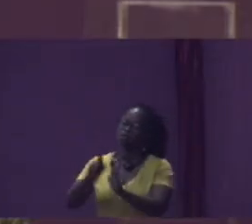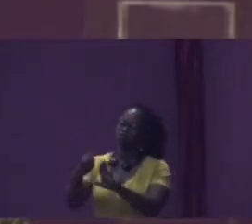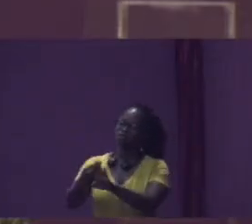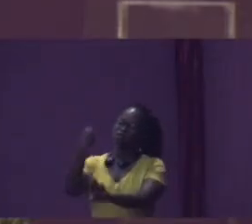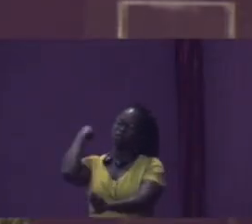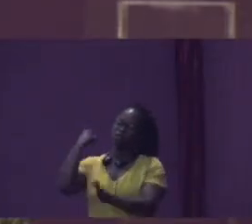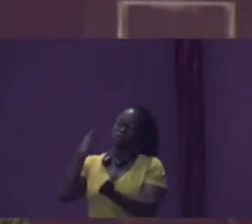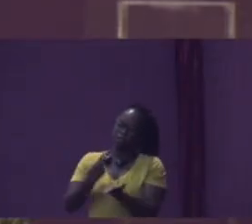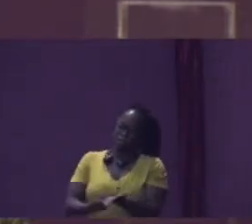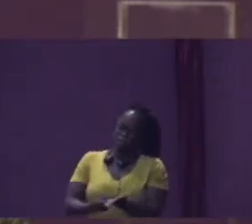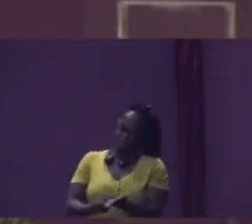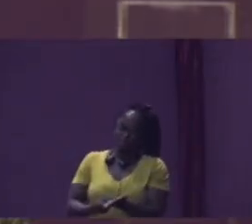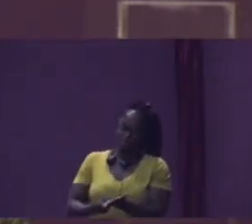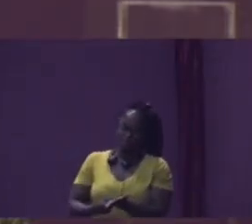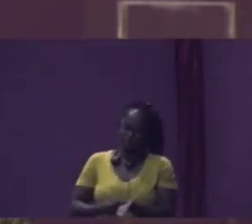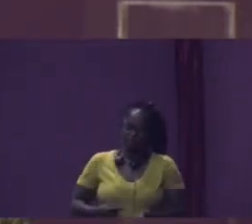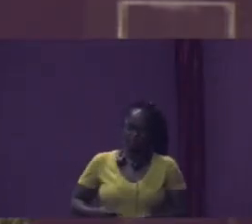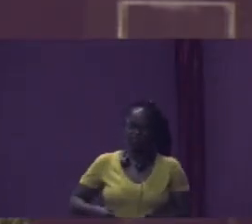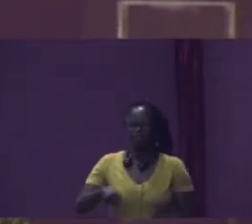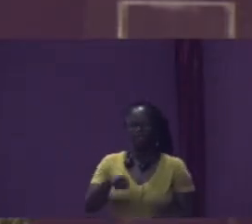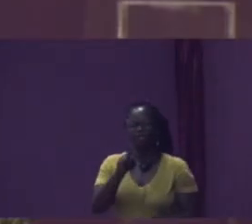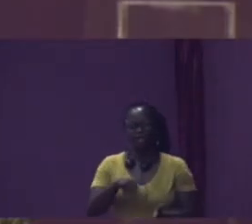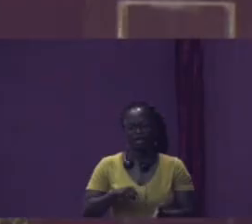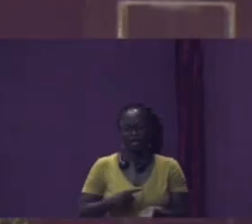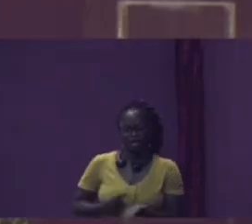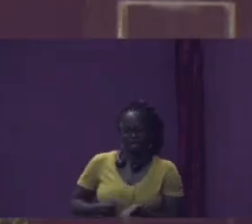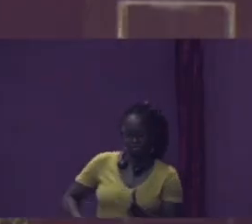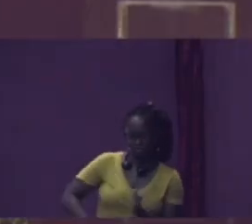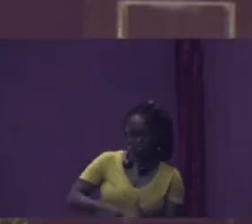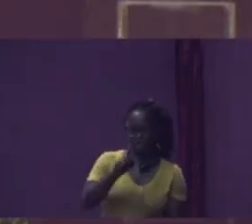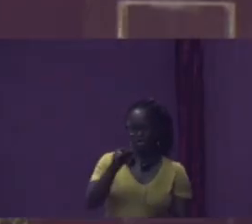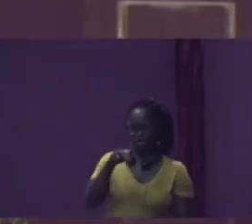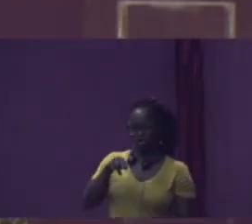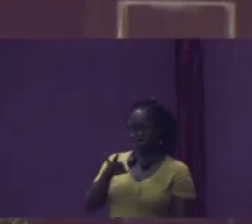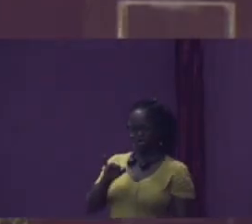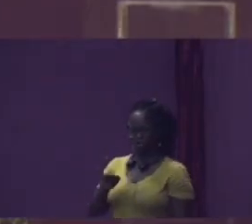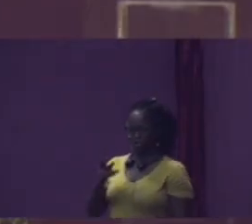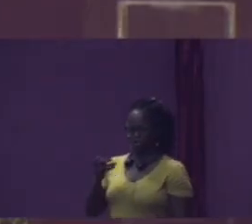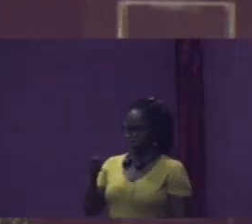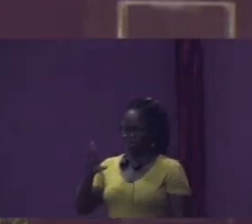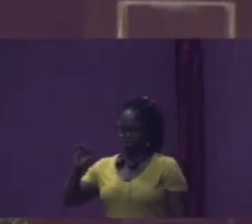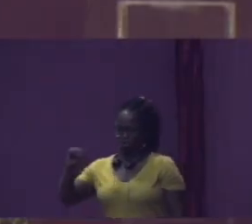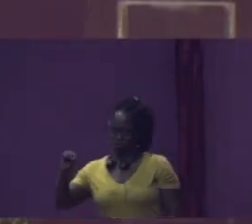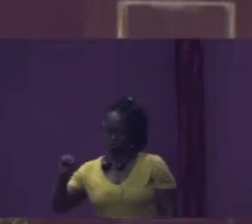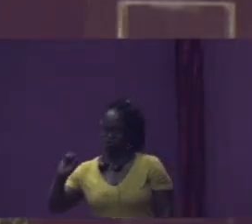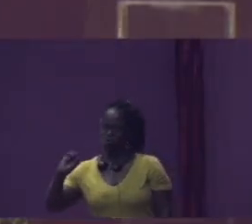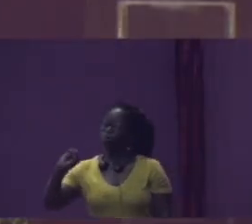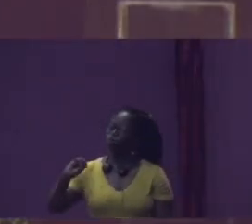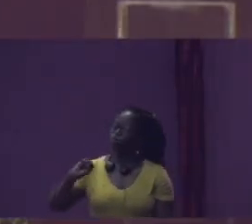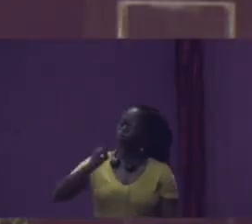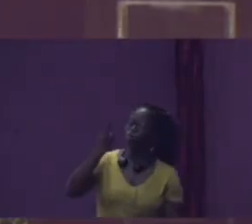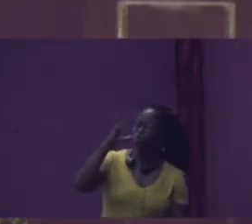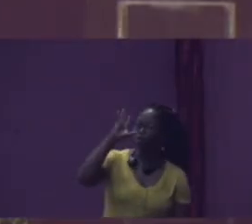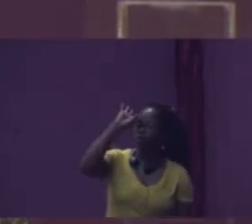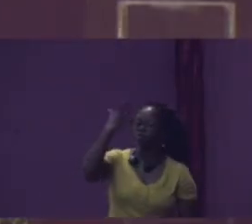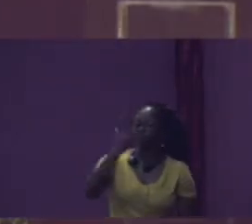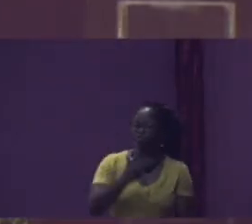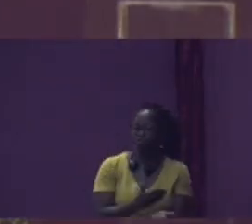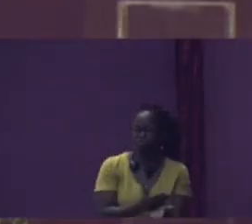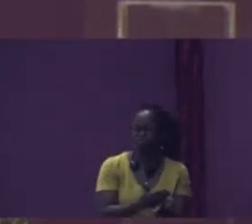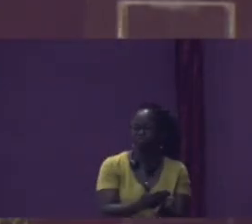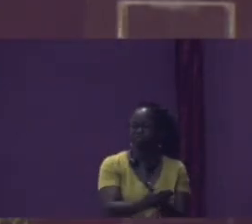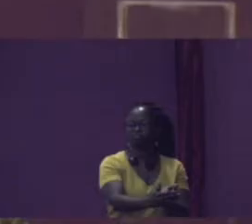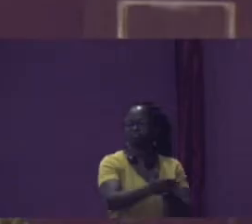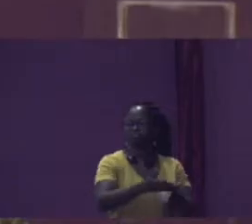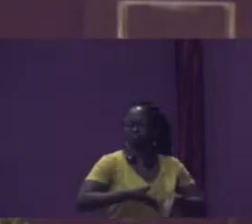aquela nomenclatura da cesariana anteparto, né? Ou decididas antes mesmo, né, de iniciado o trabalho